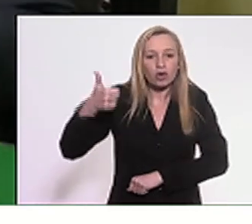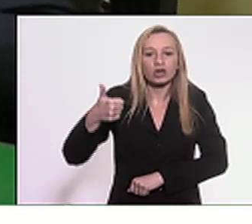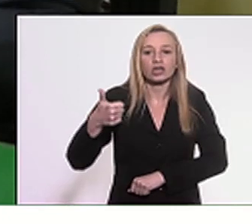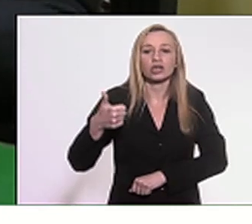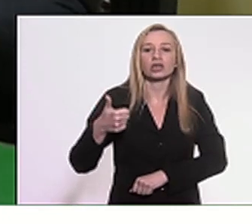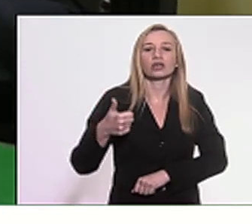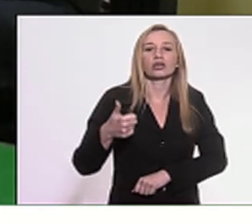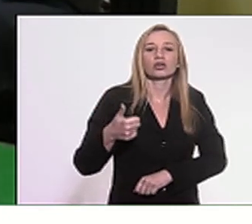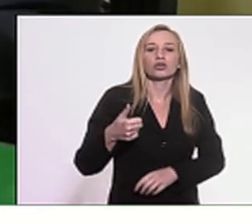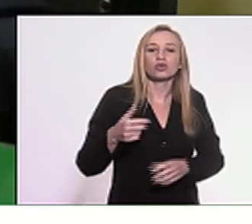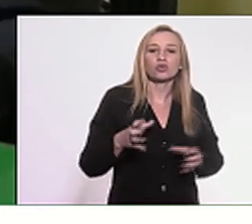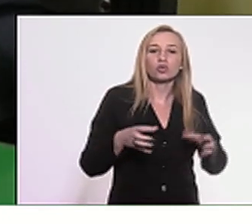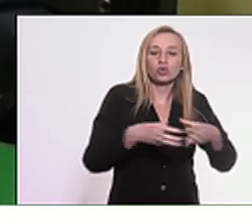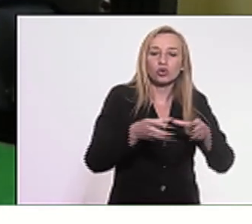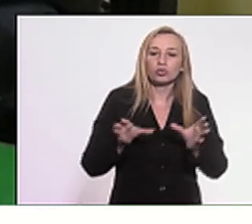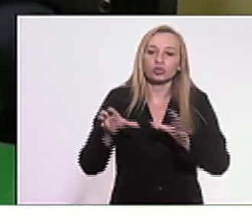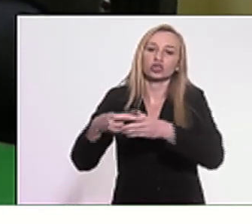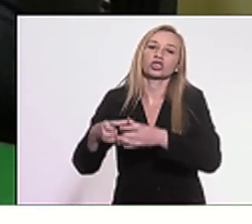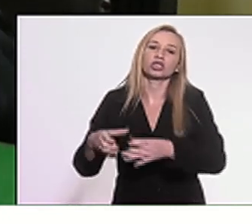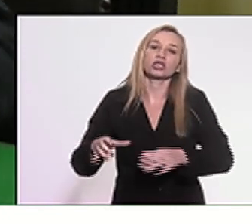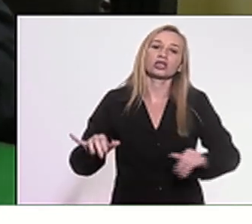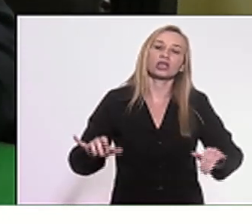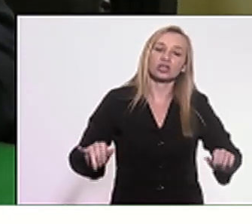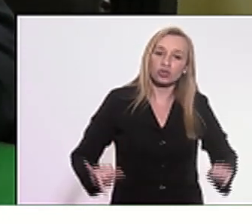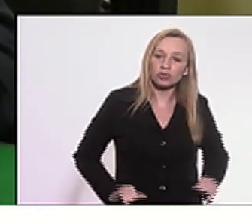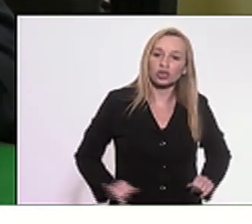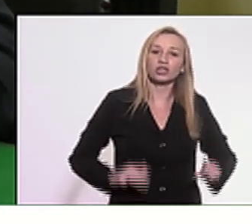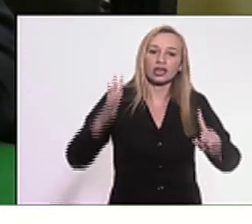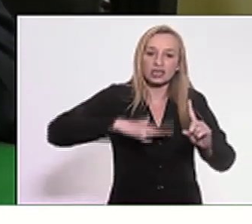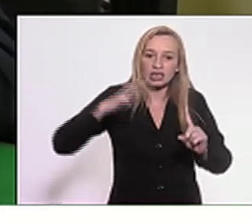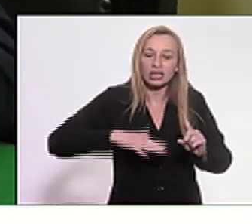sofrido esse tipo de assédio. E